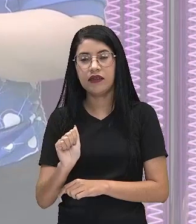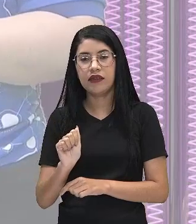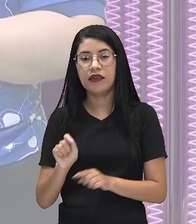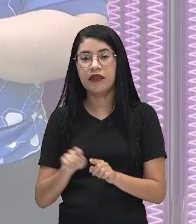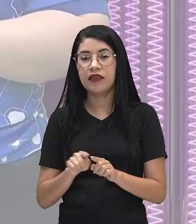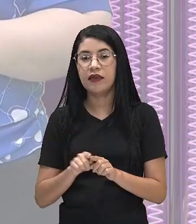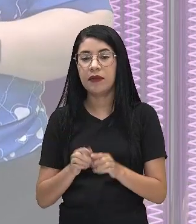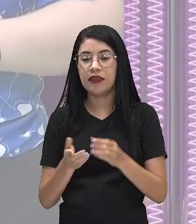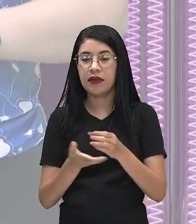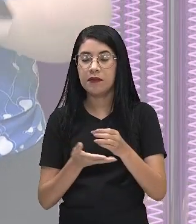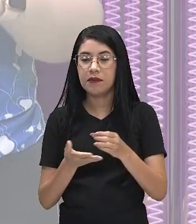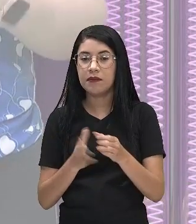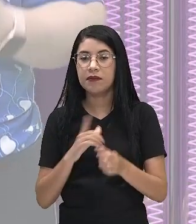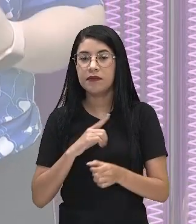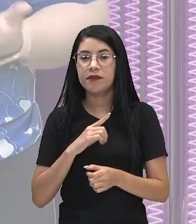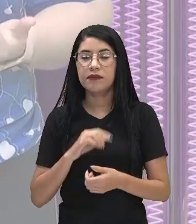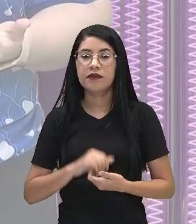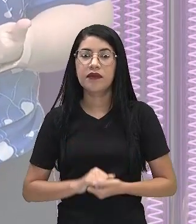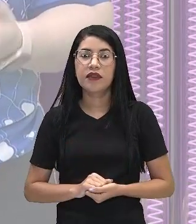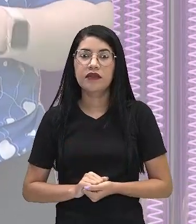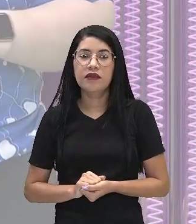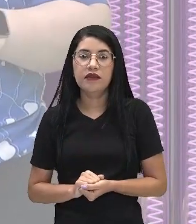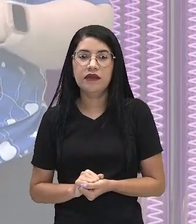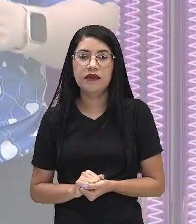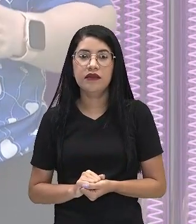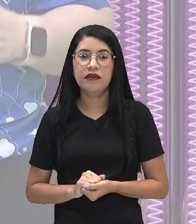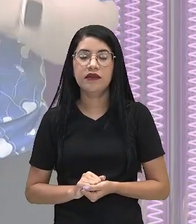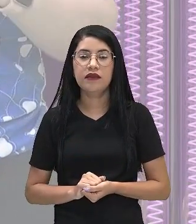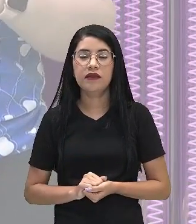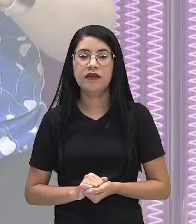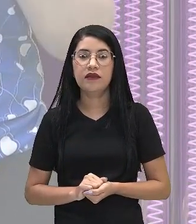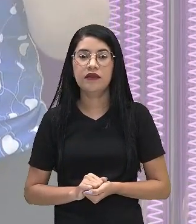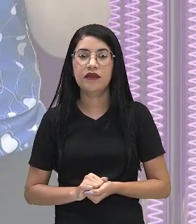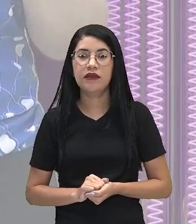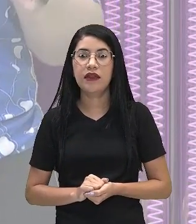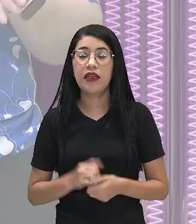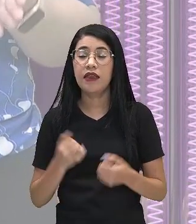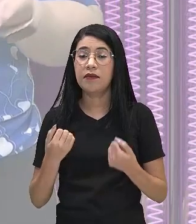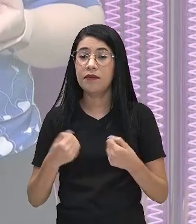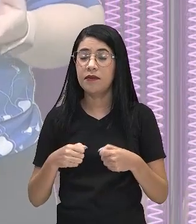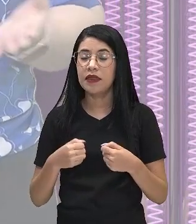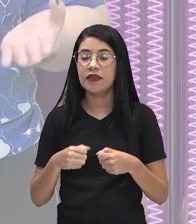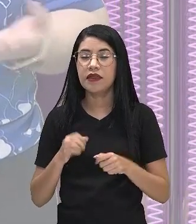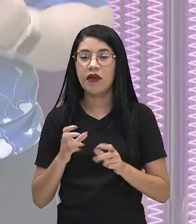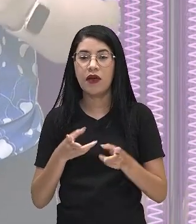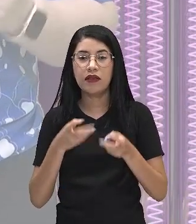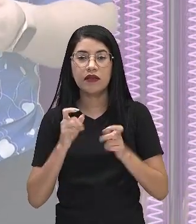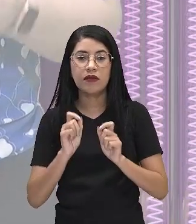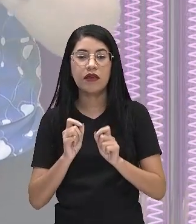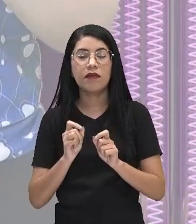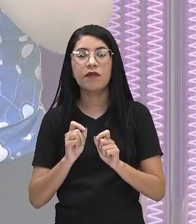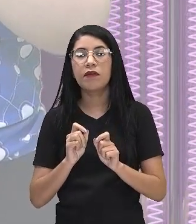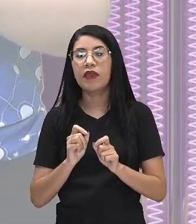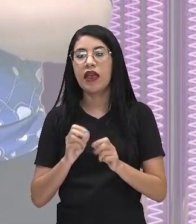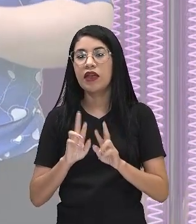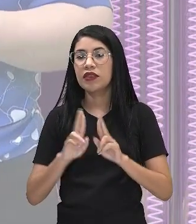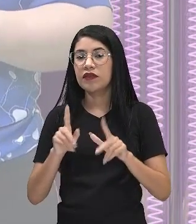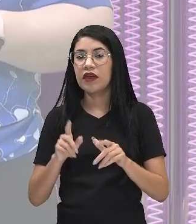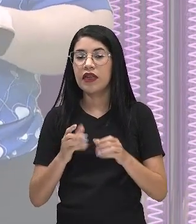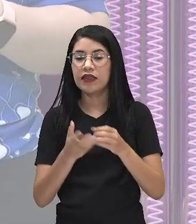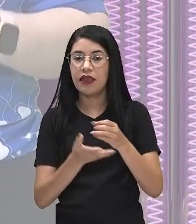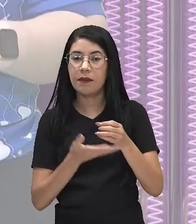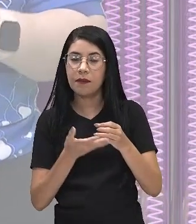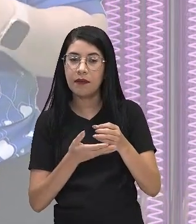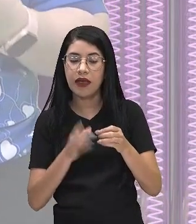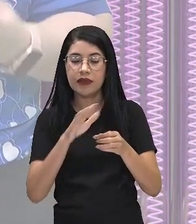na sua base, né? E é bem importante essa diferença, né, de aresta que é da face lateral e aresta que é da